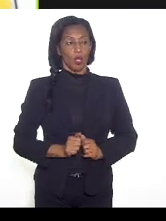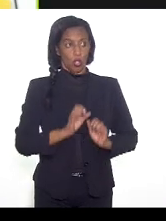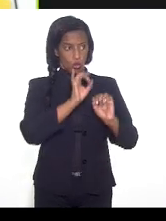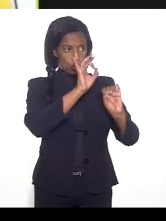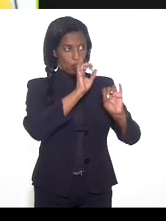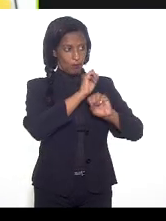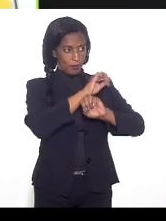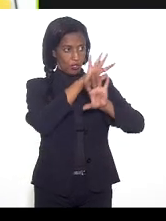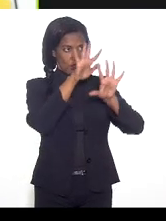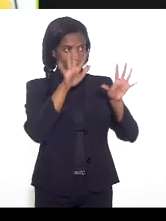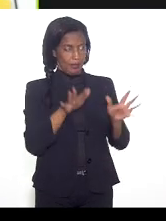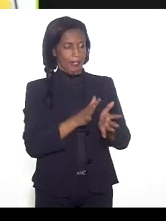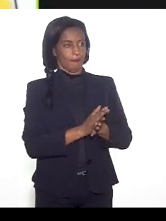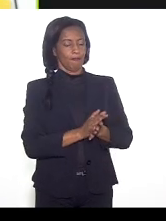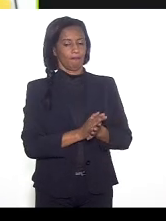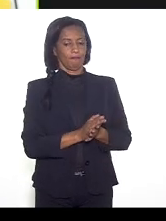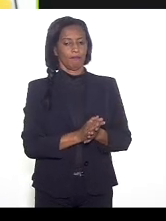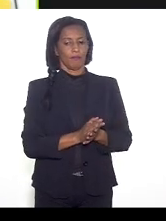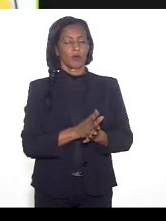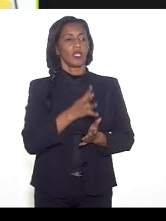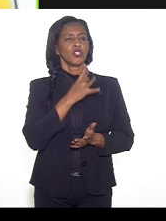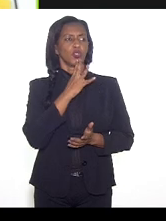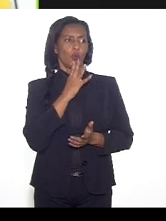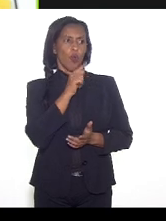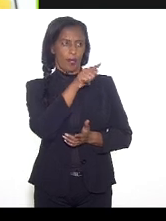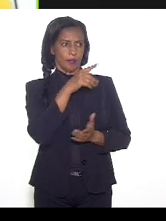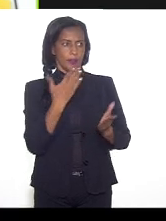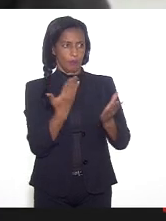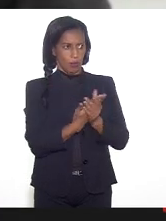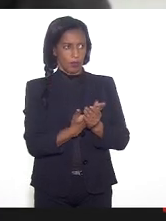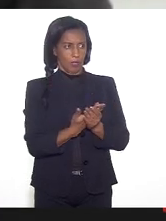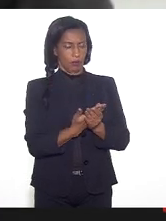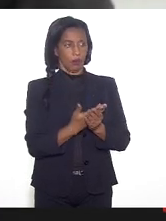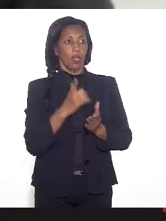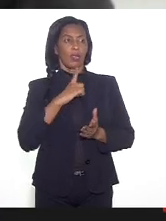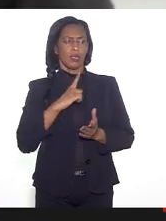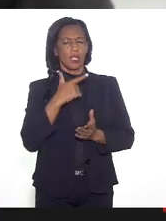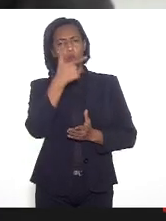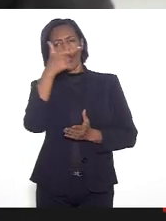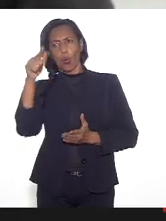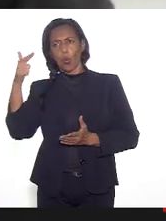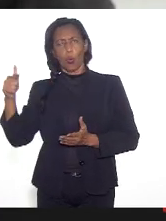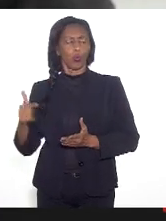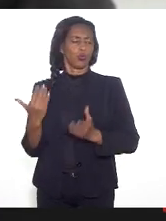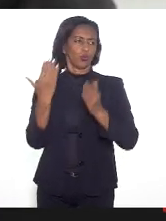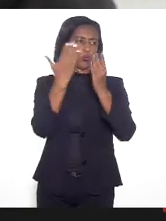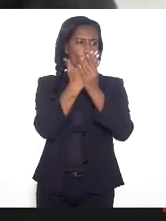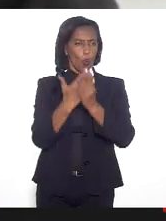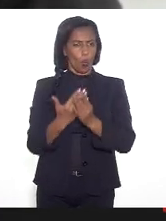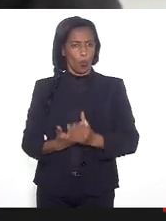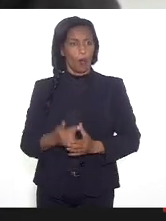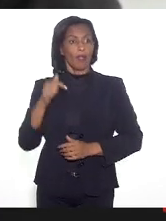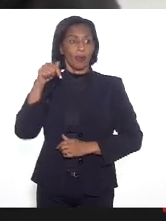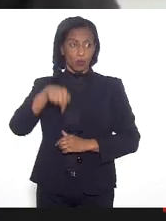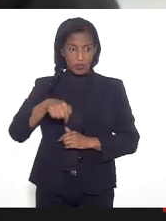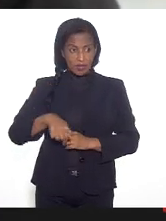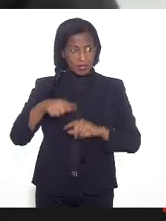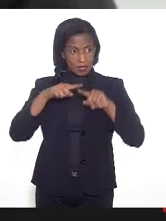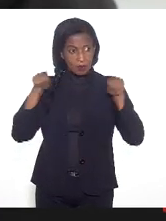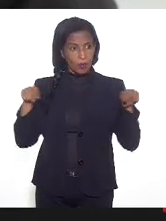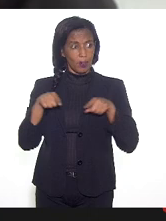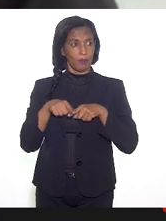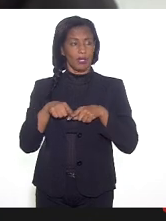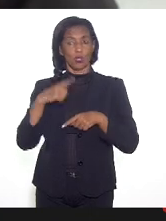claro. A gente conhece, o Corpo de Bombeiros também conhece esse processo. Existem outros tantos processos que foram abertos, inclusive aqui pelo gabinete, como